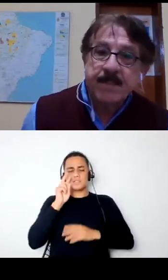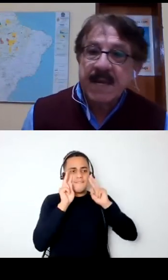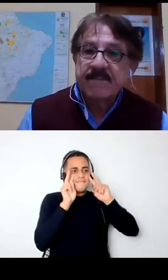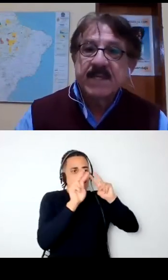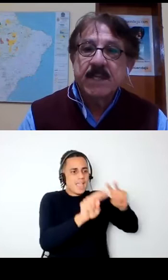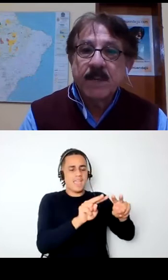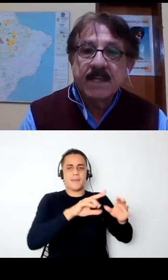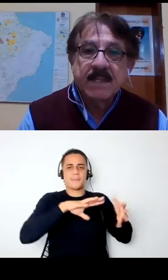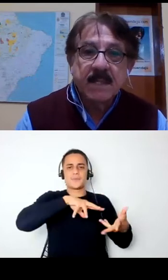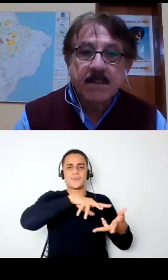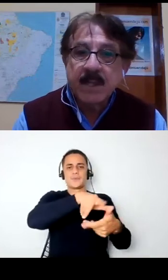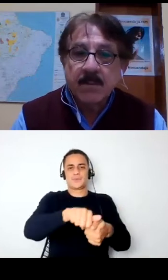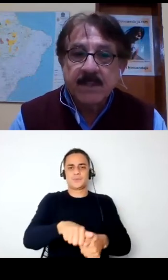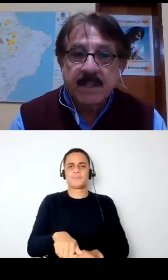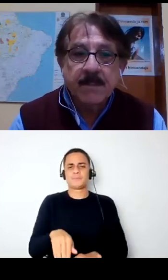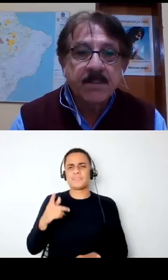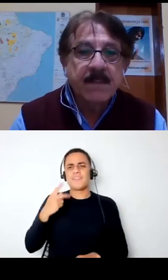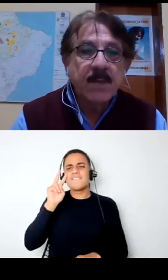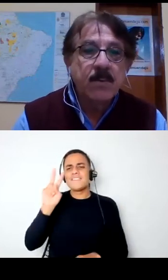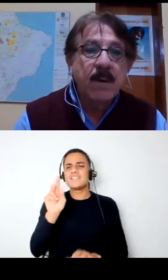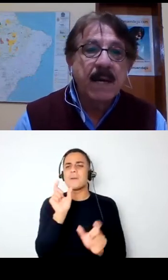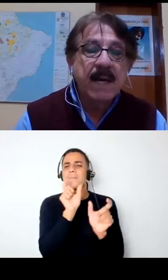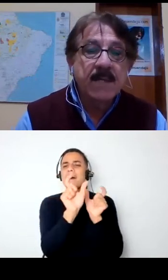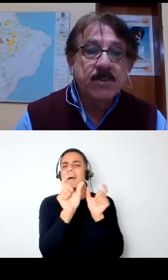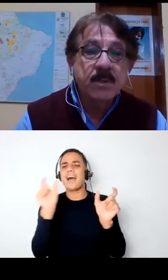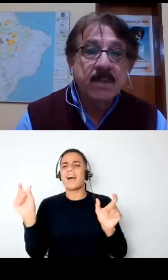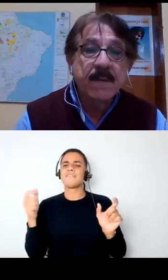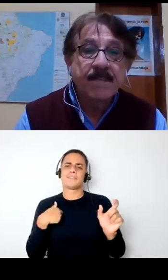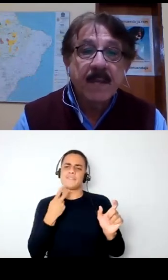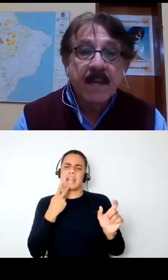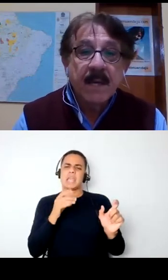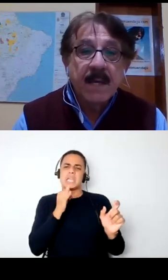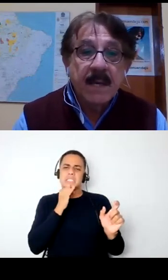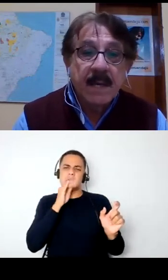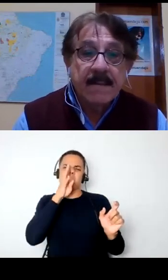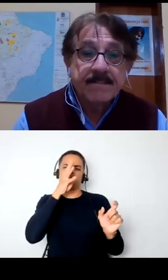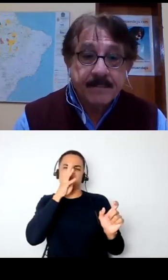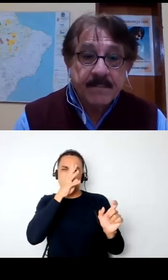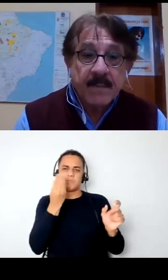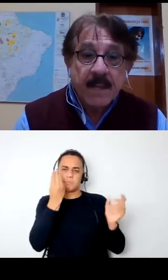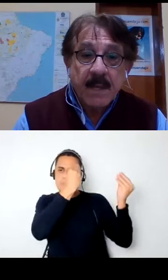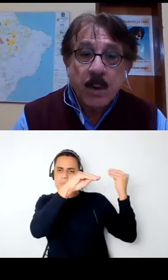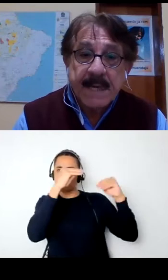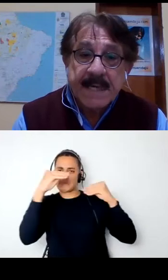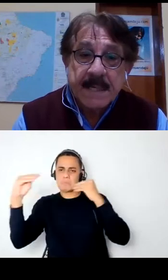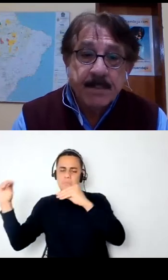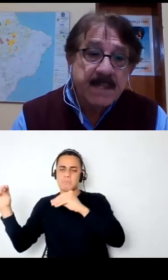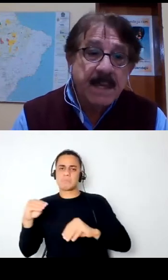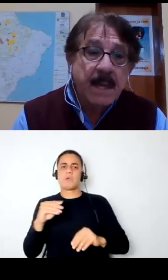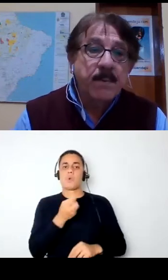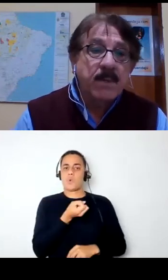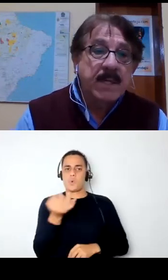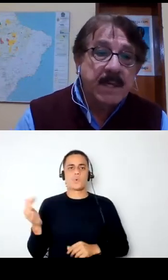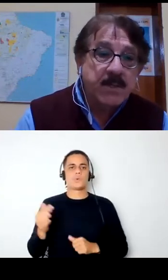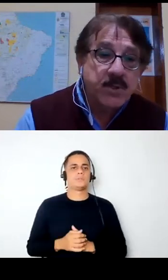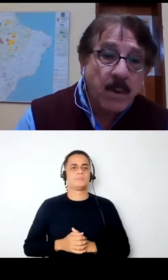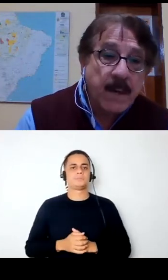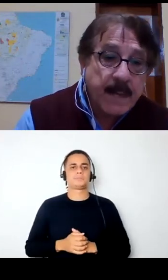população humana por um determinado lugar ou por determinados lugares. Pode dar um toque para mim,